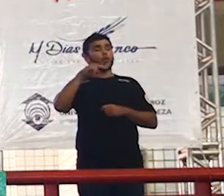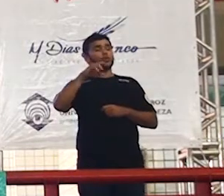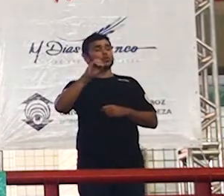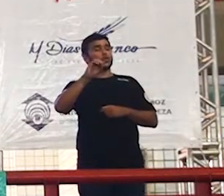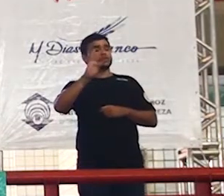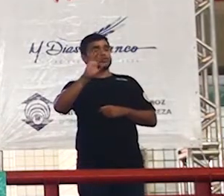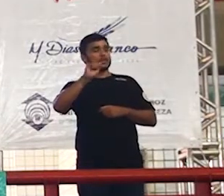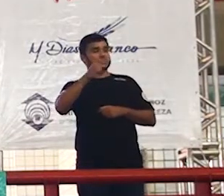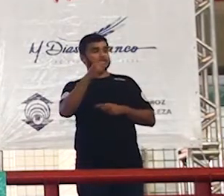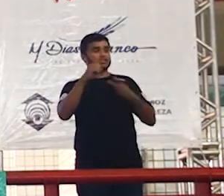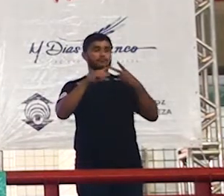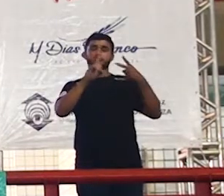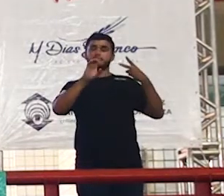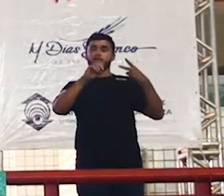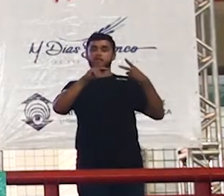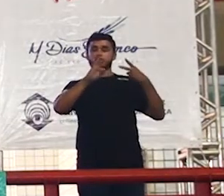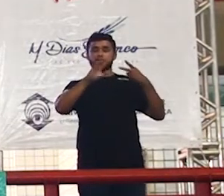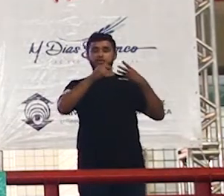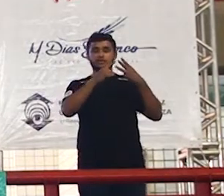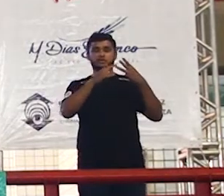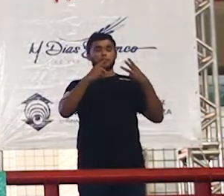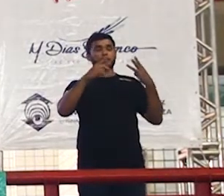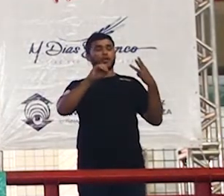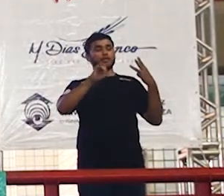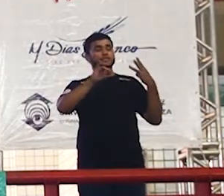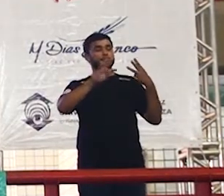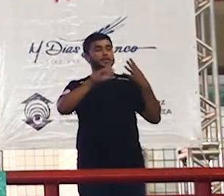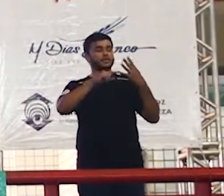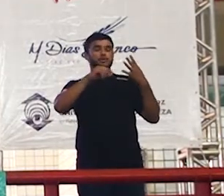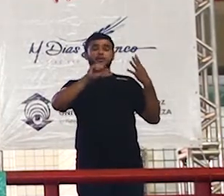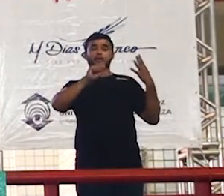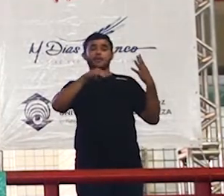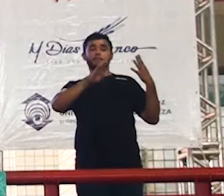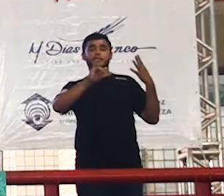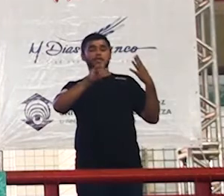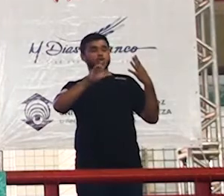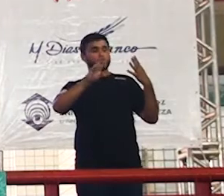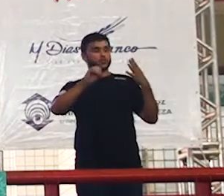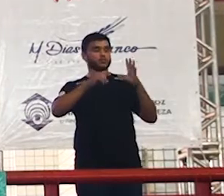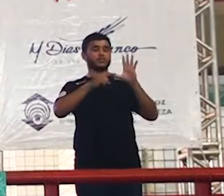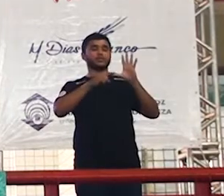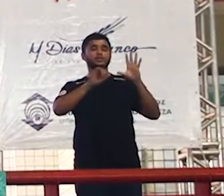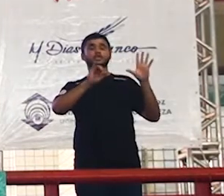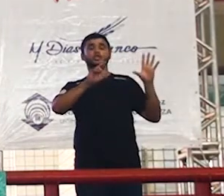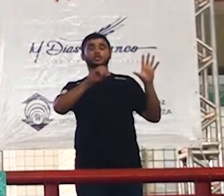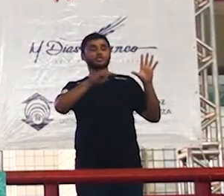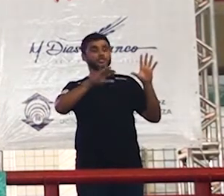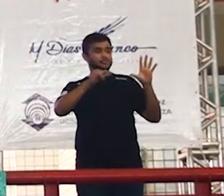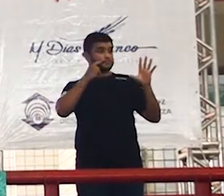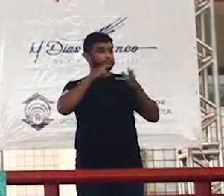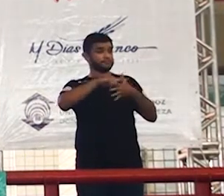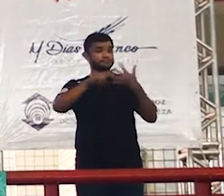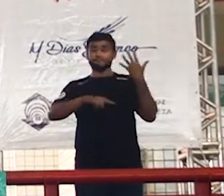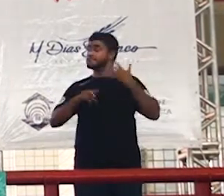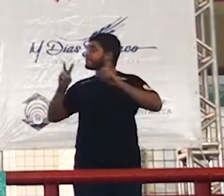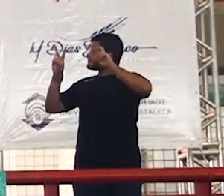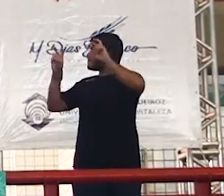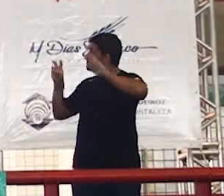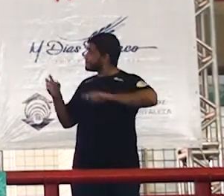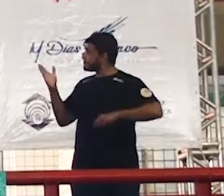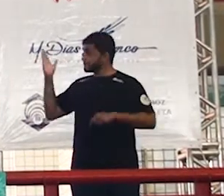conotação, denotação, polissemia, ambiguidade e ironia. Apesar de serem